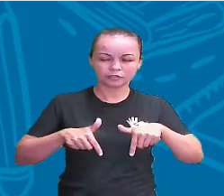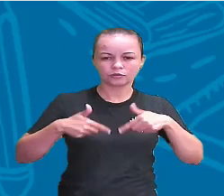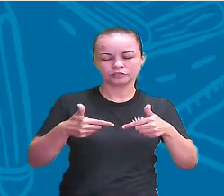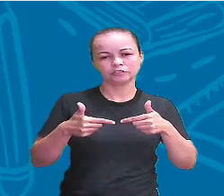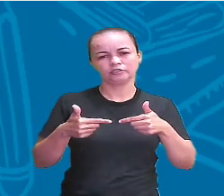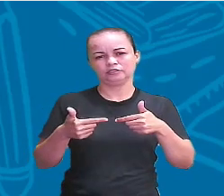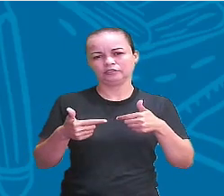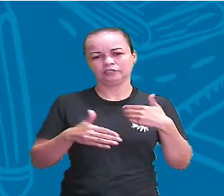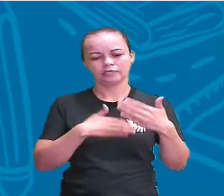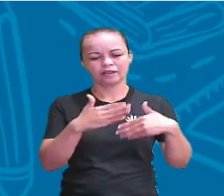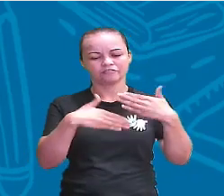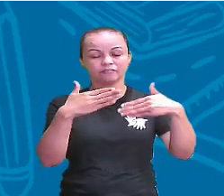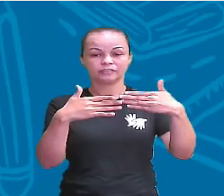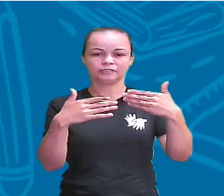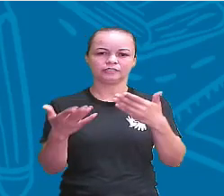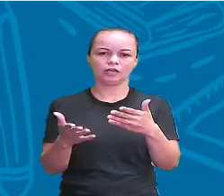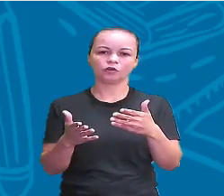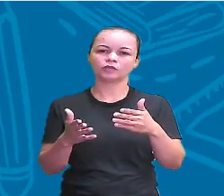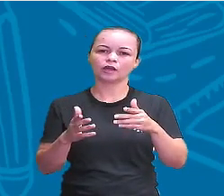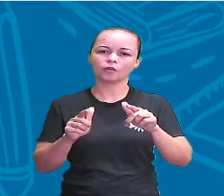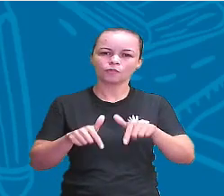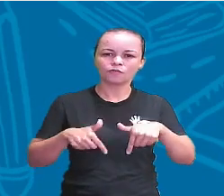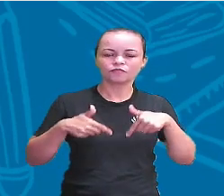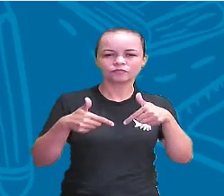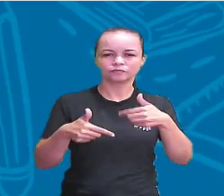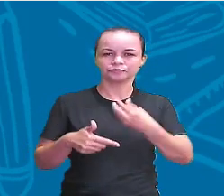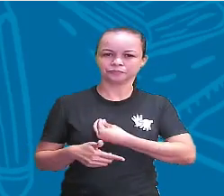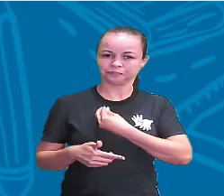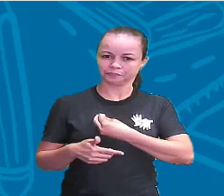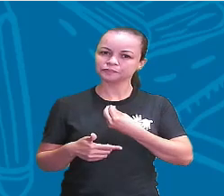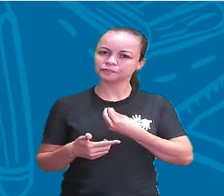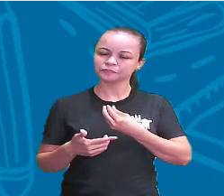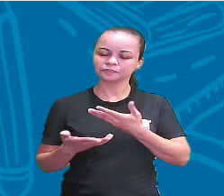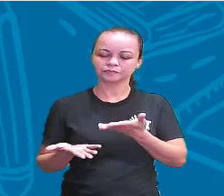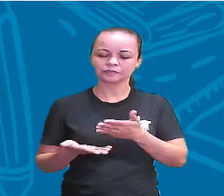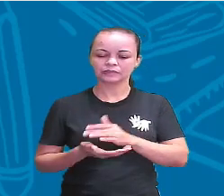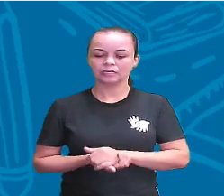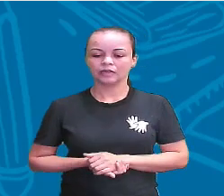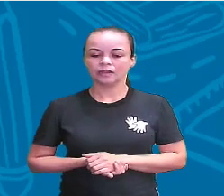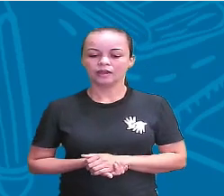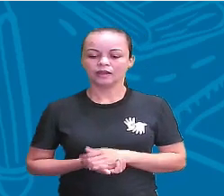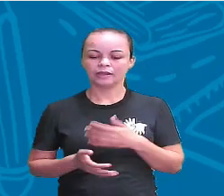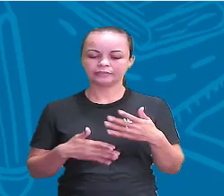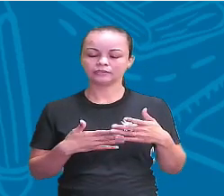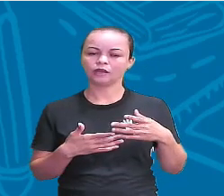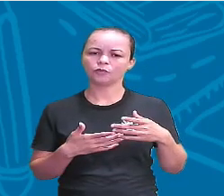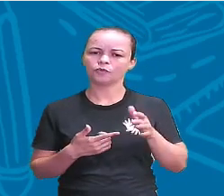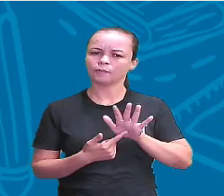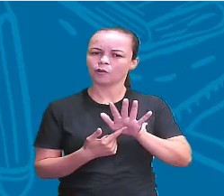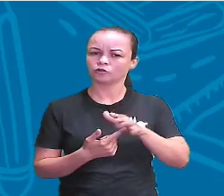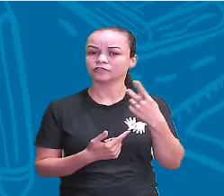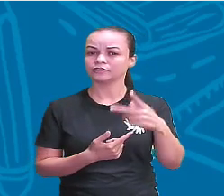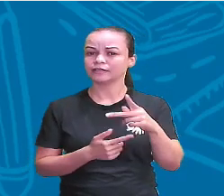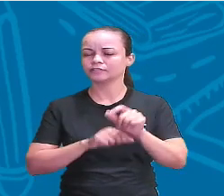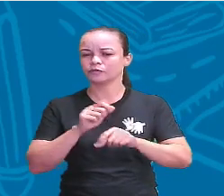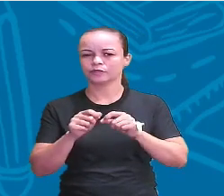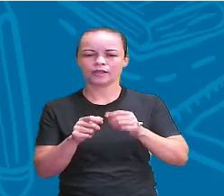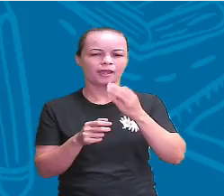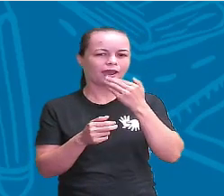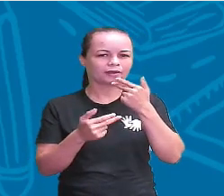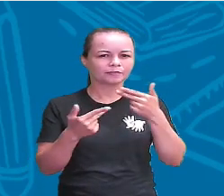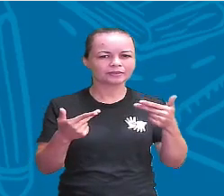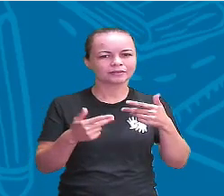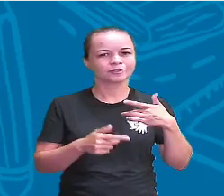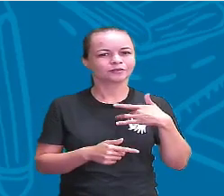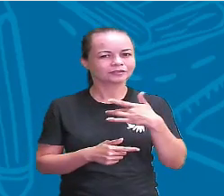nossa qualidade de vida. E uma dessas ações é termos uma alimentação saudável, né? A gente ter uma